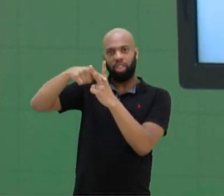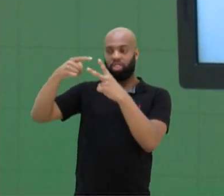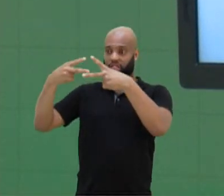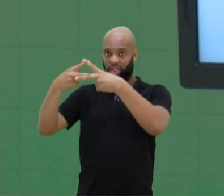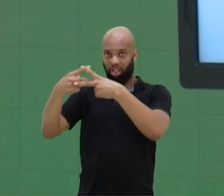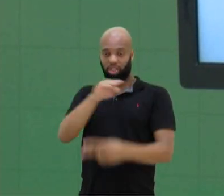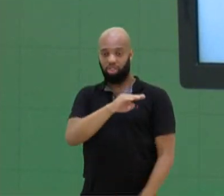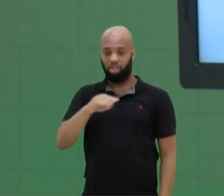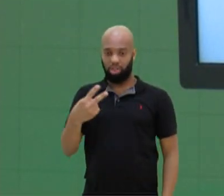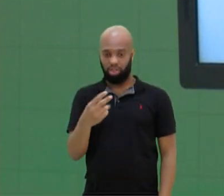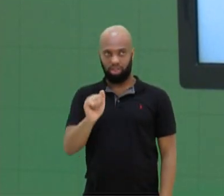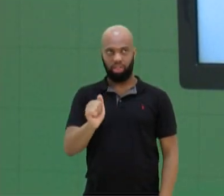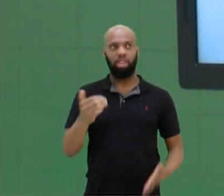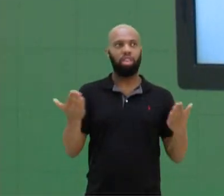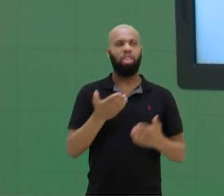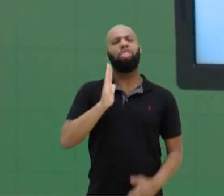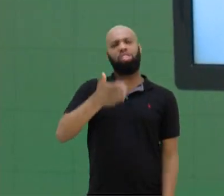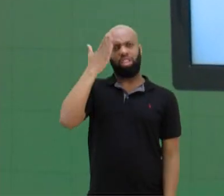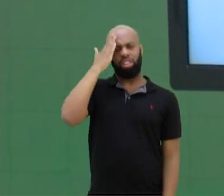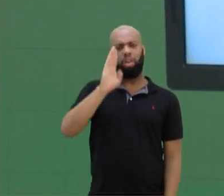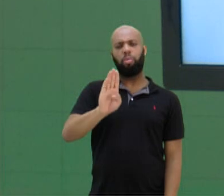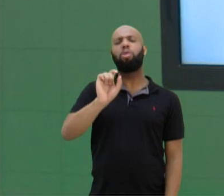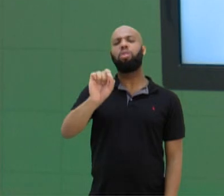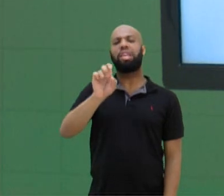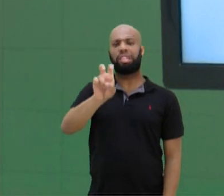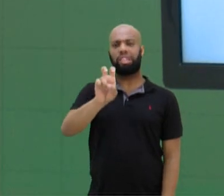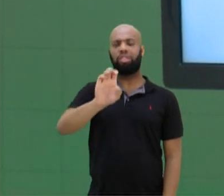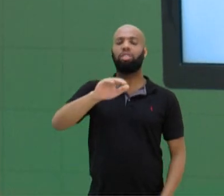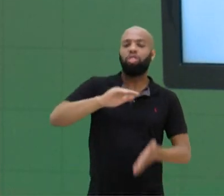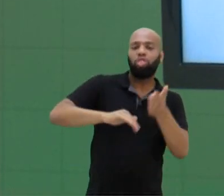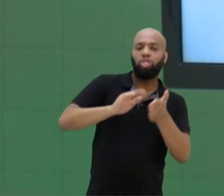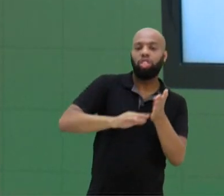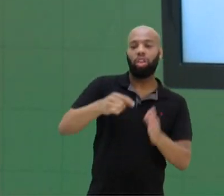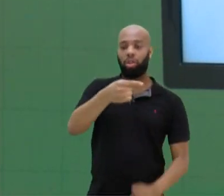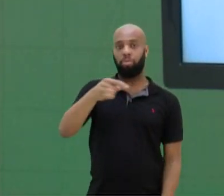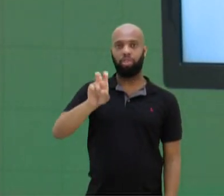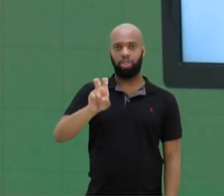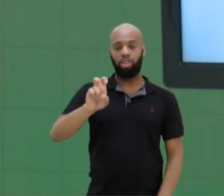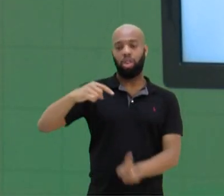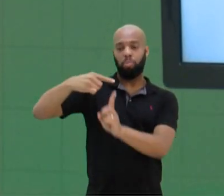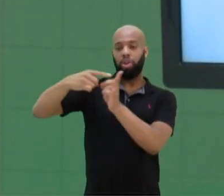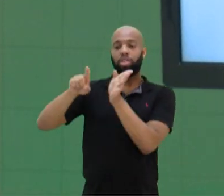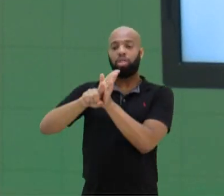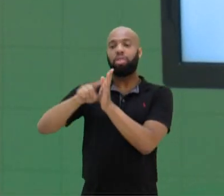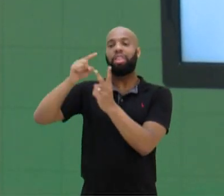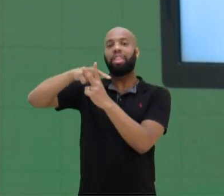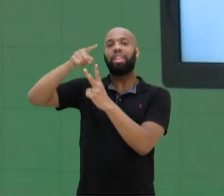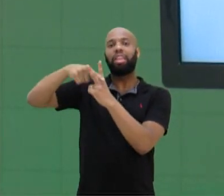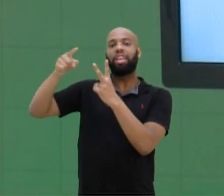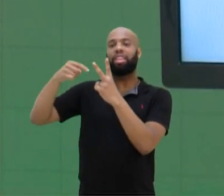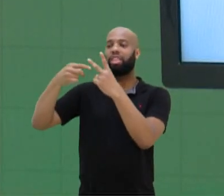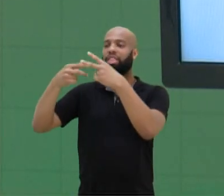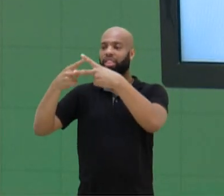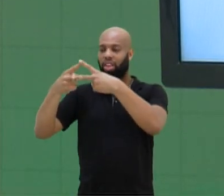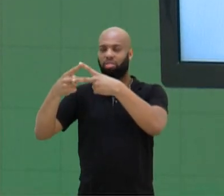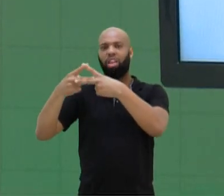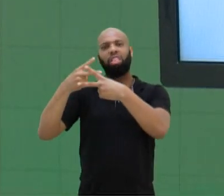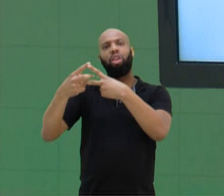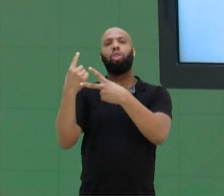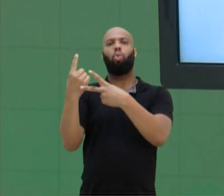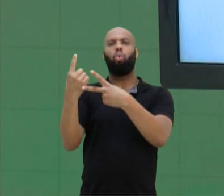menos raiz quadrada de delta, sobre 2a. X igual. Menos b,